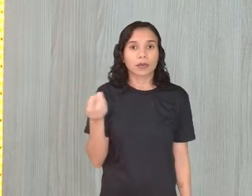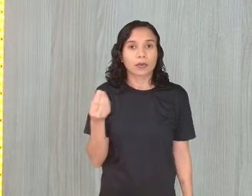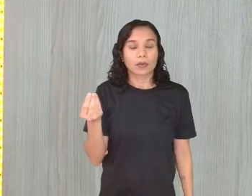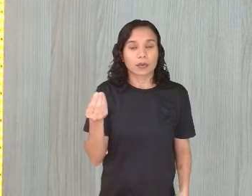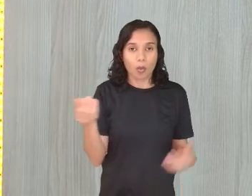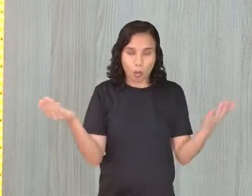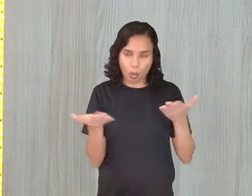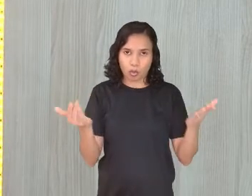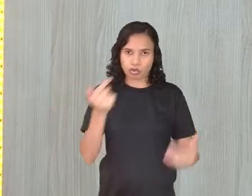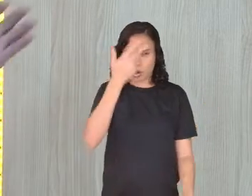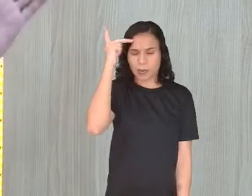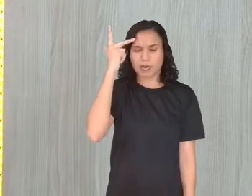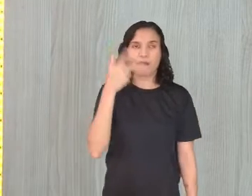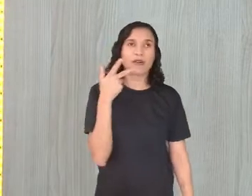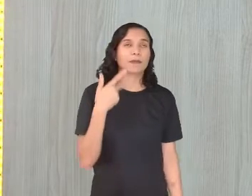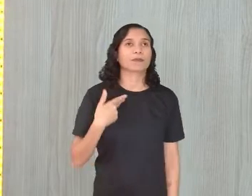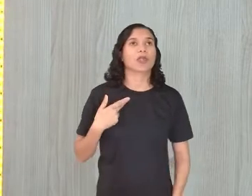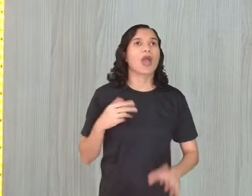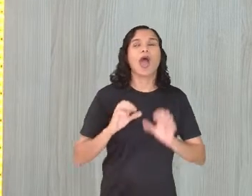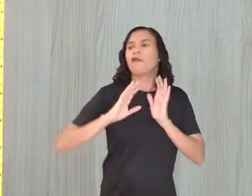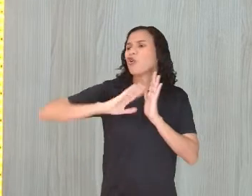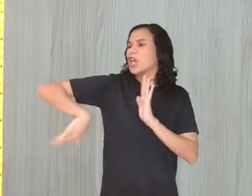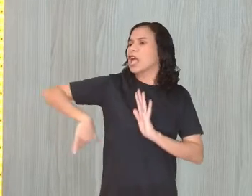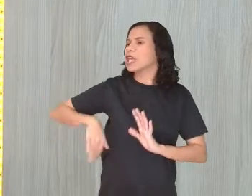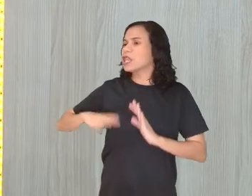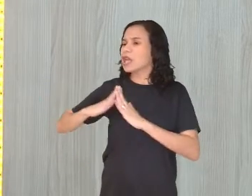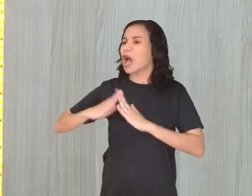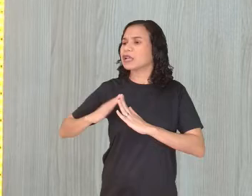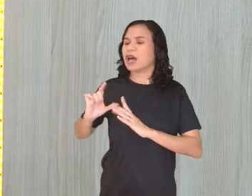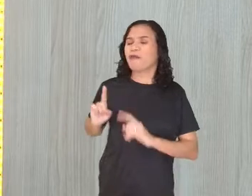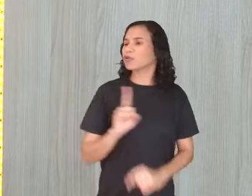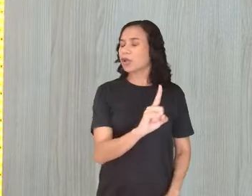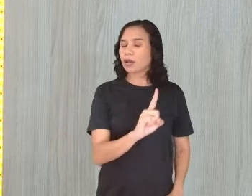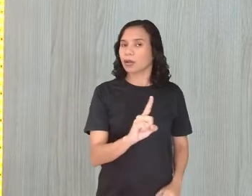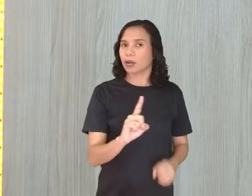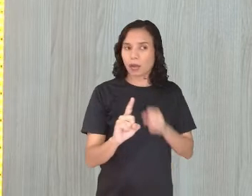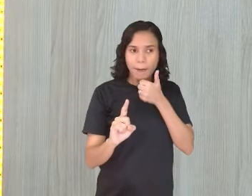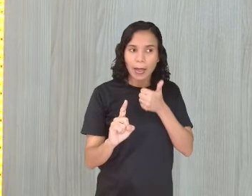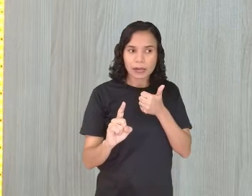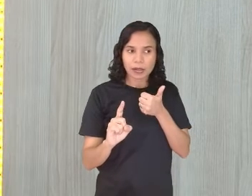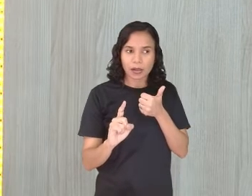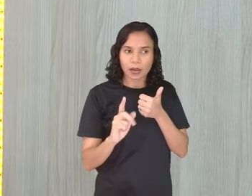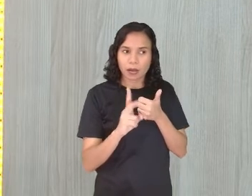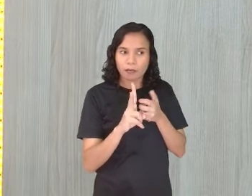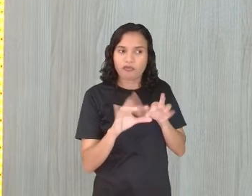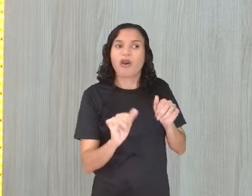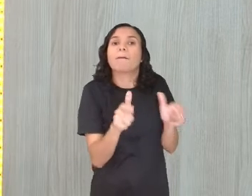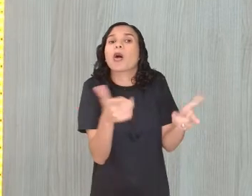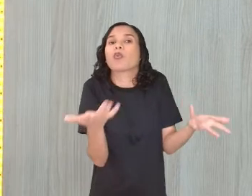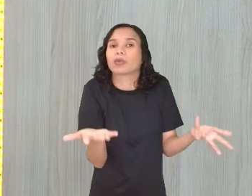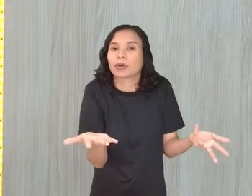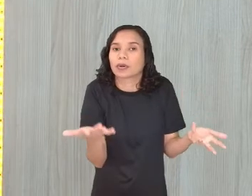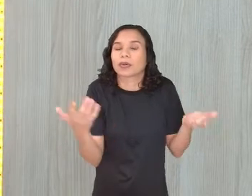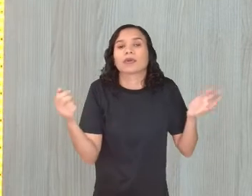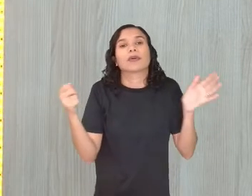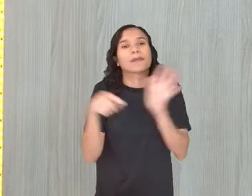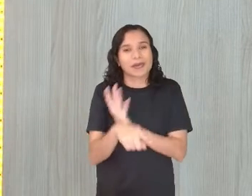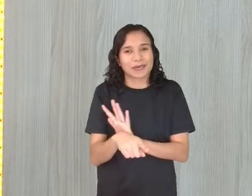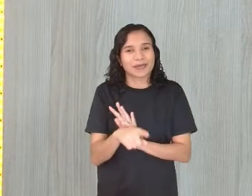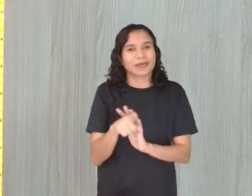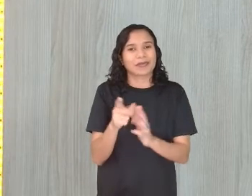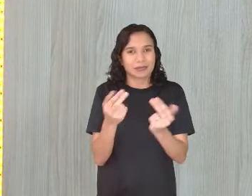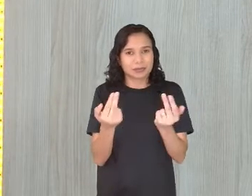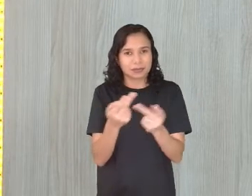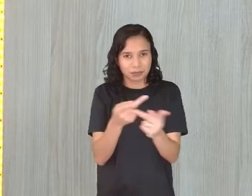hoje você pensar assim, eu vou me embora de casa. Beleza, vá. Vai para onde? Então fica a pergunta. Então, mesma